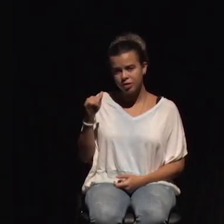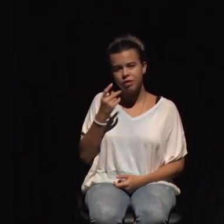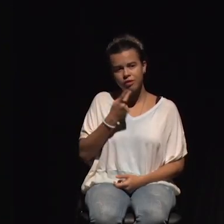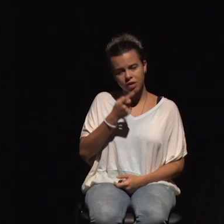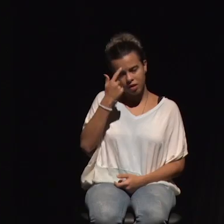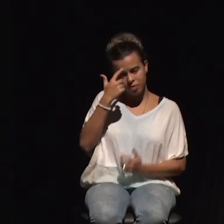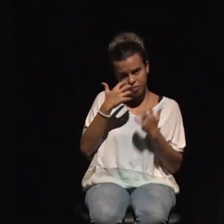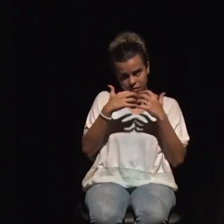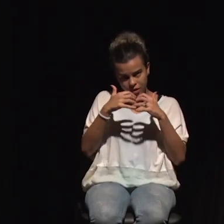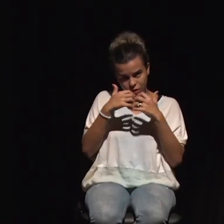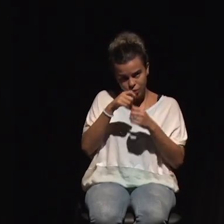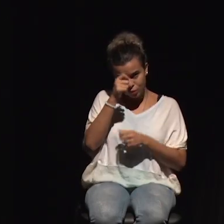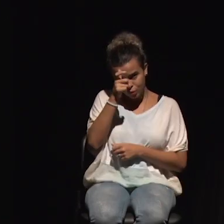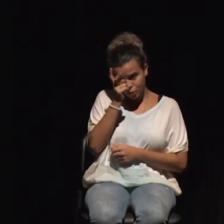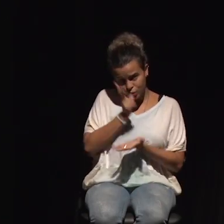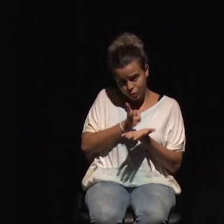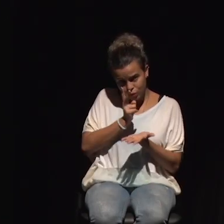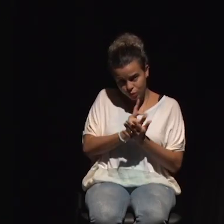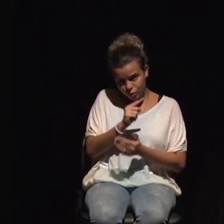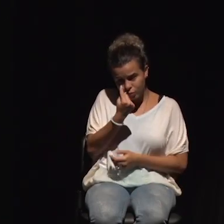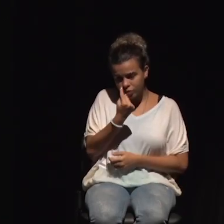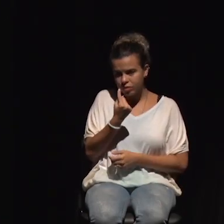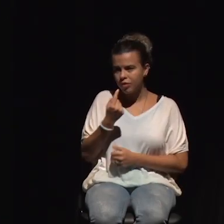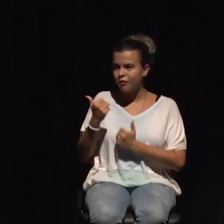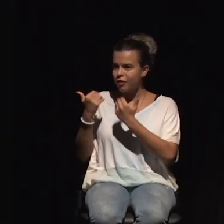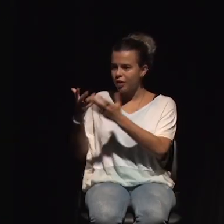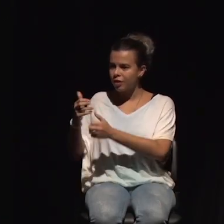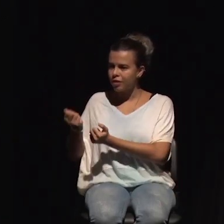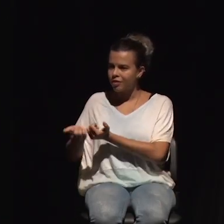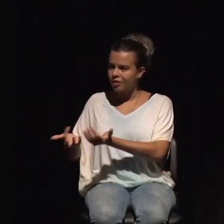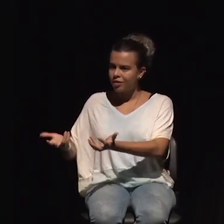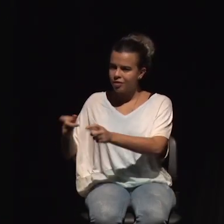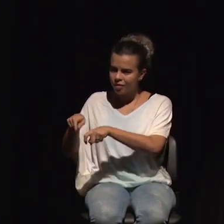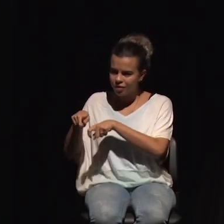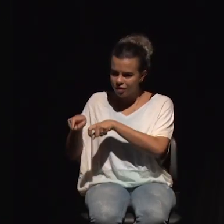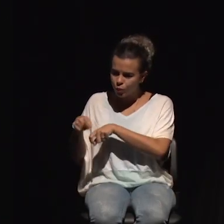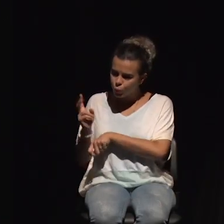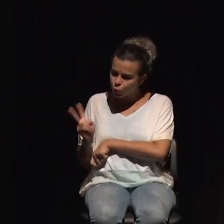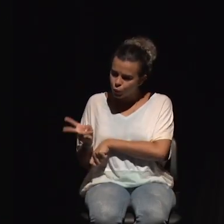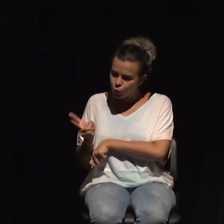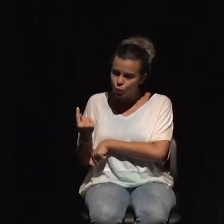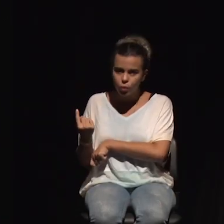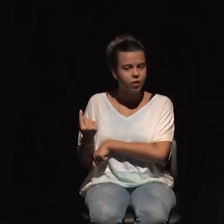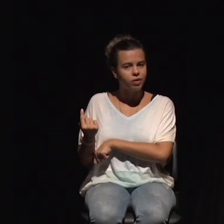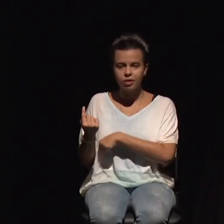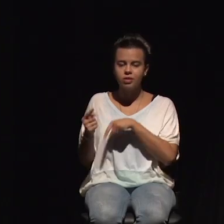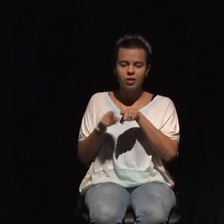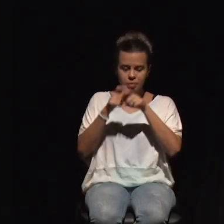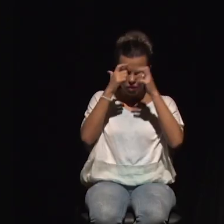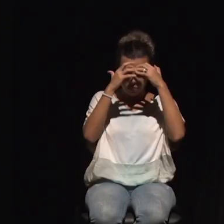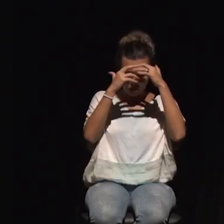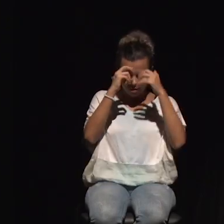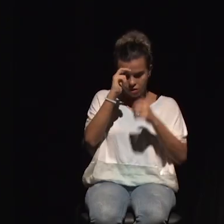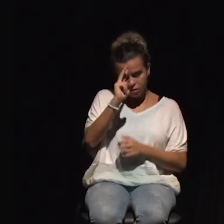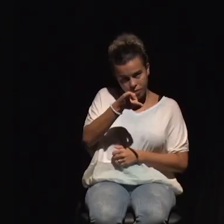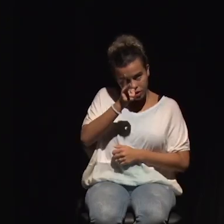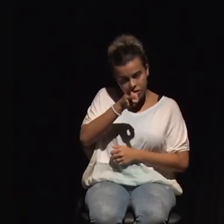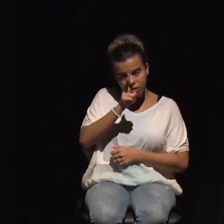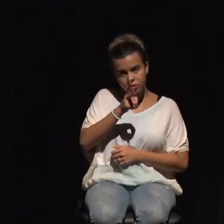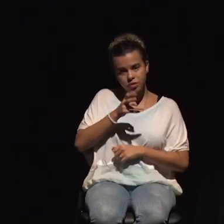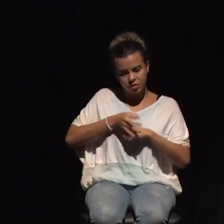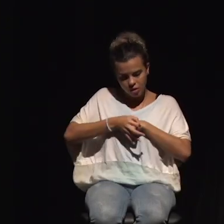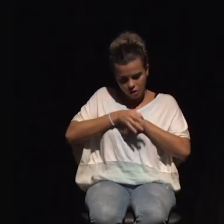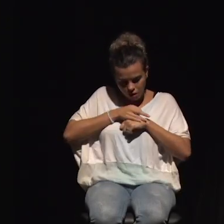então a monocultura não é apenas um dado externo mas ela nos habita né profundamente celular